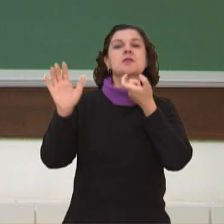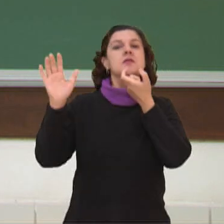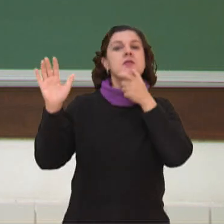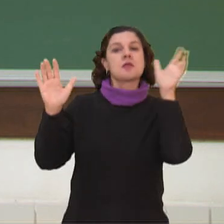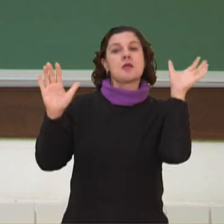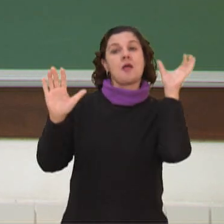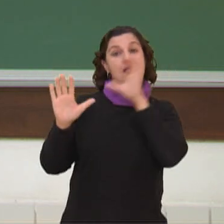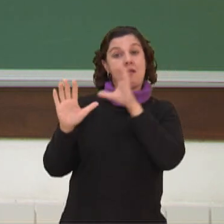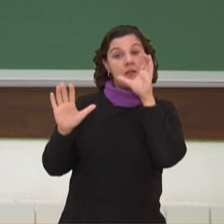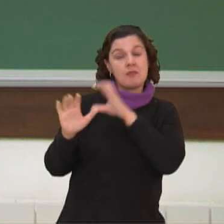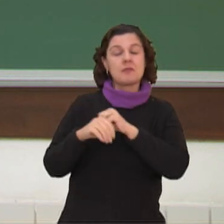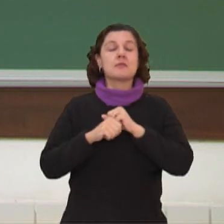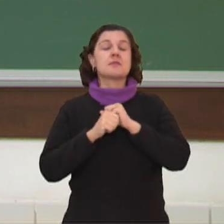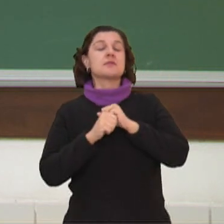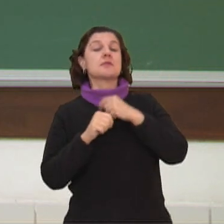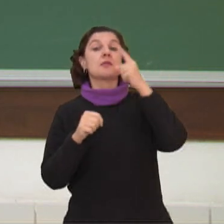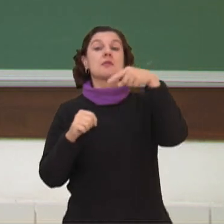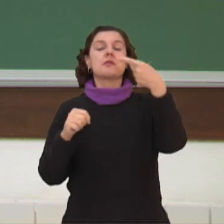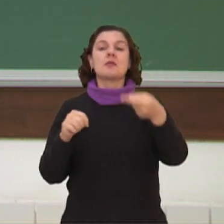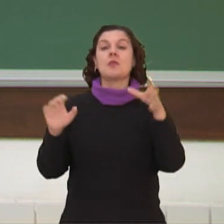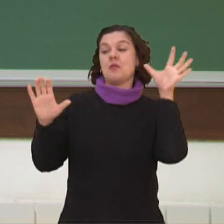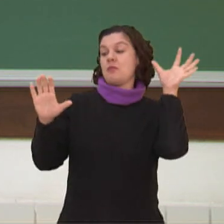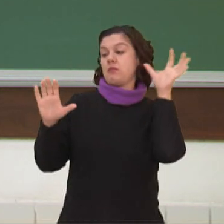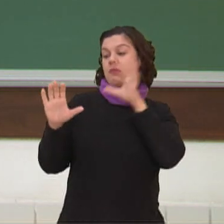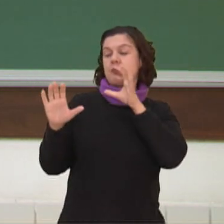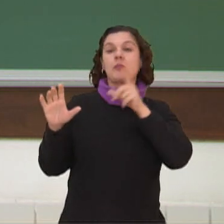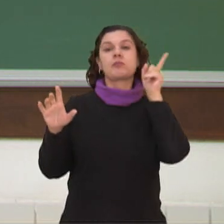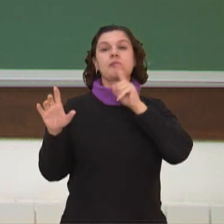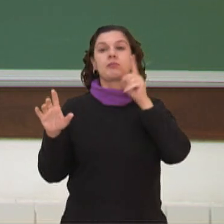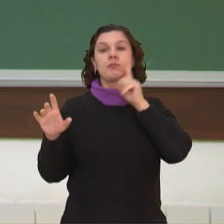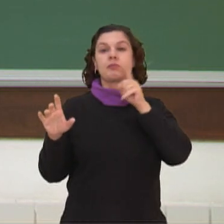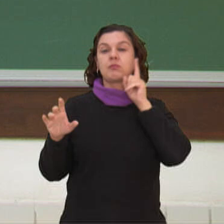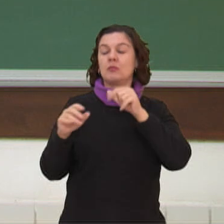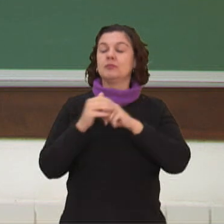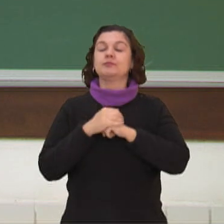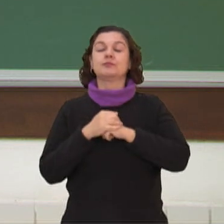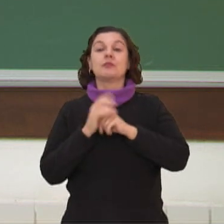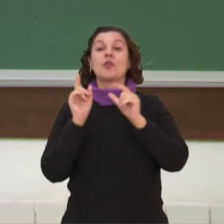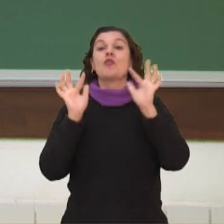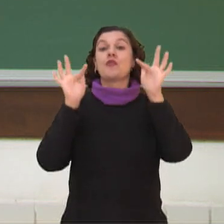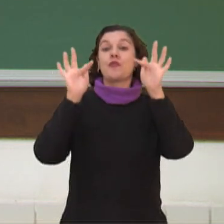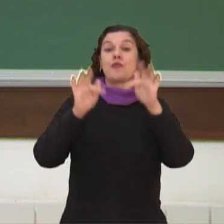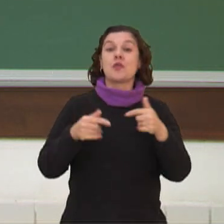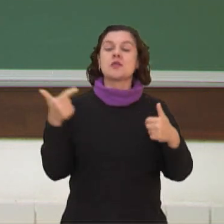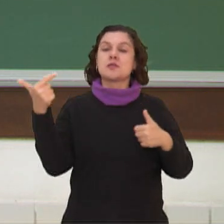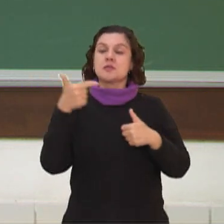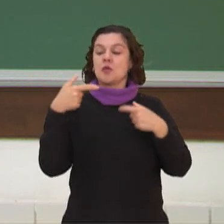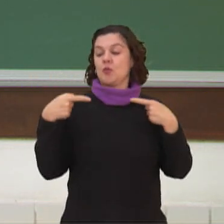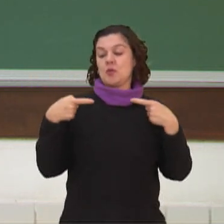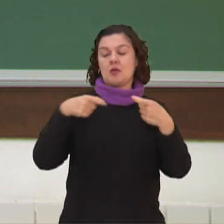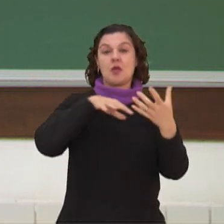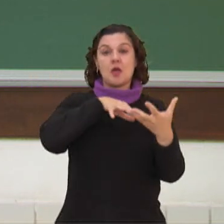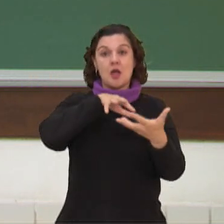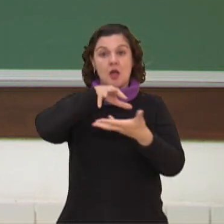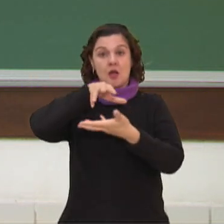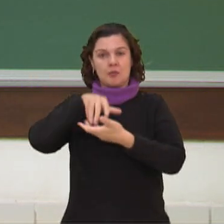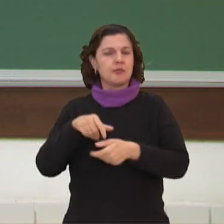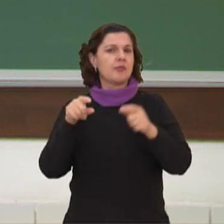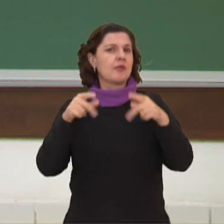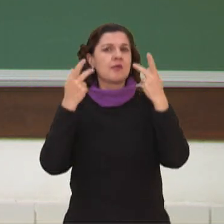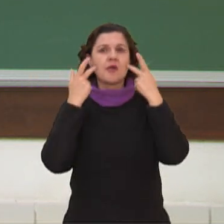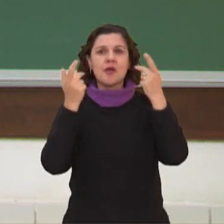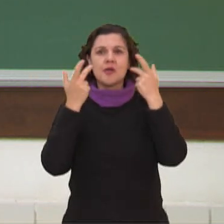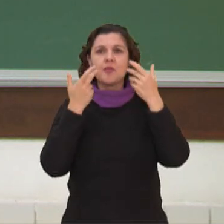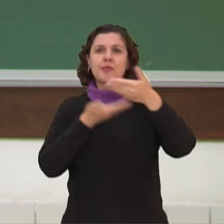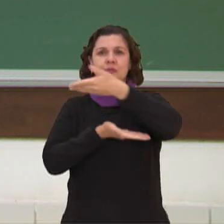inglesa e depois passamos para a influência estadunidense, depois da Segunda Guerra Mundial. Então isso é comum,